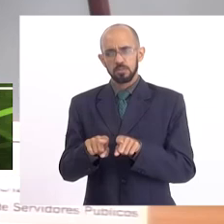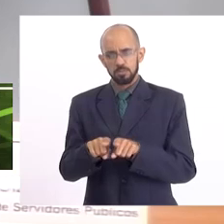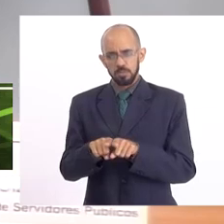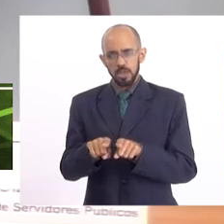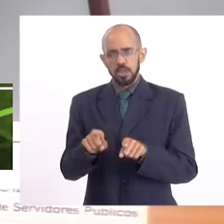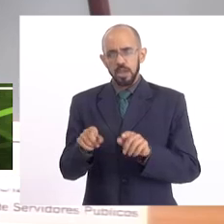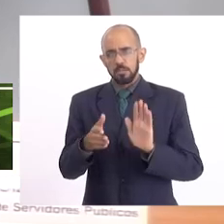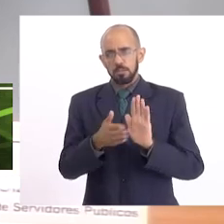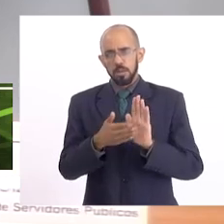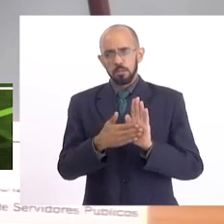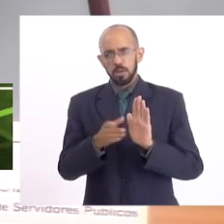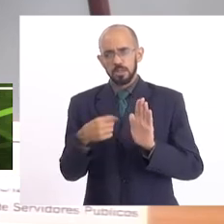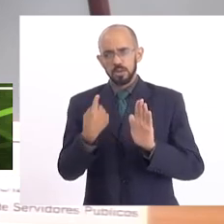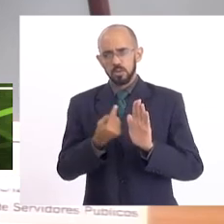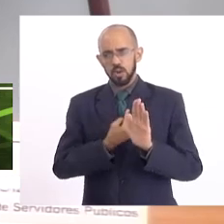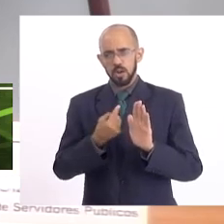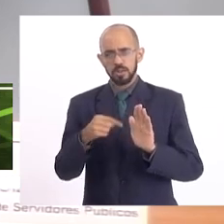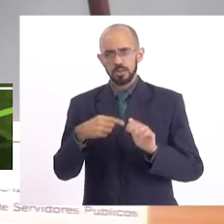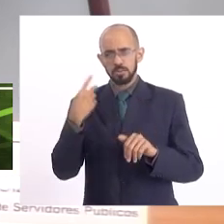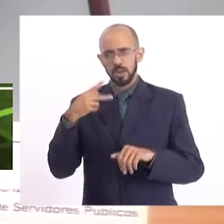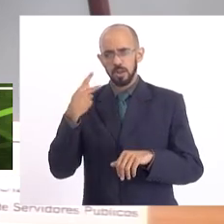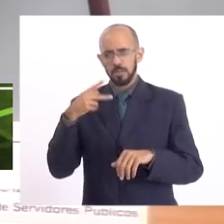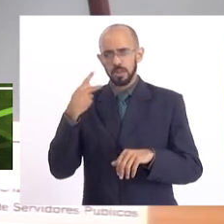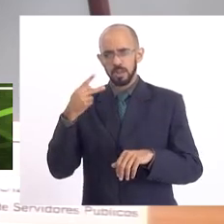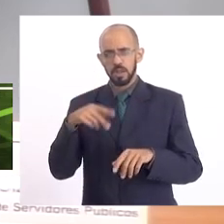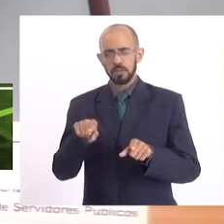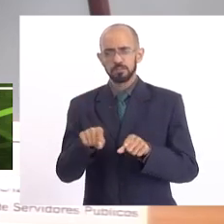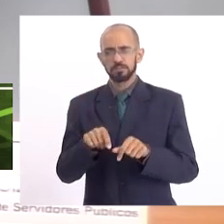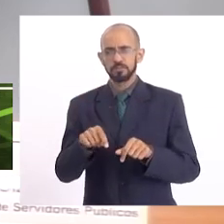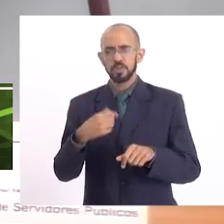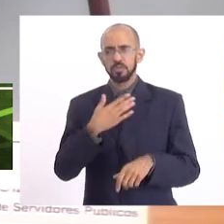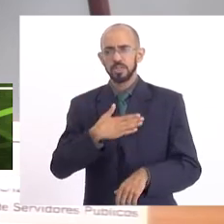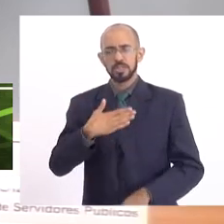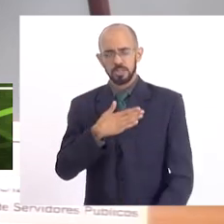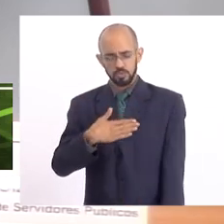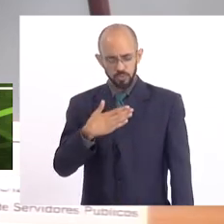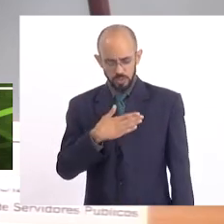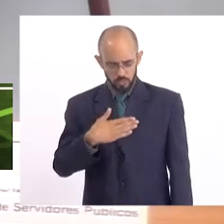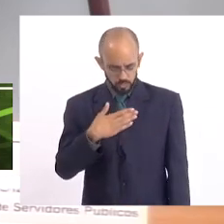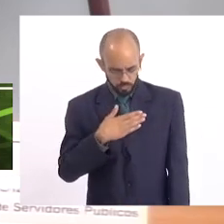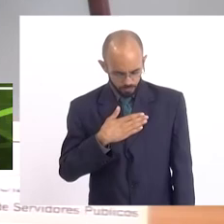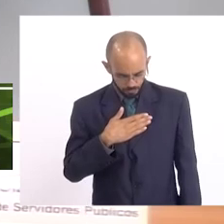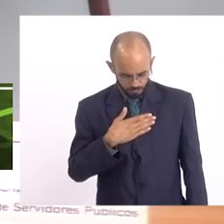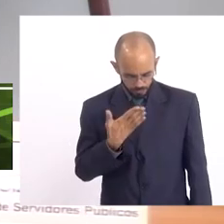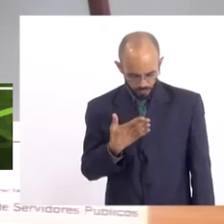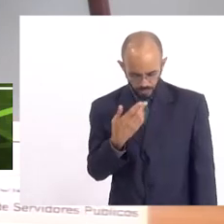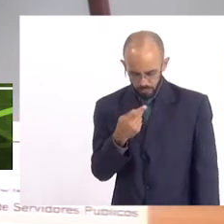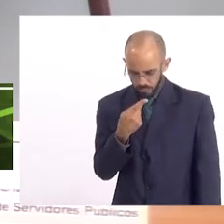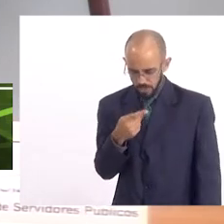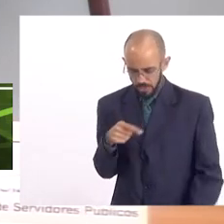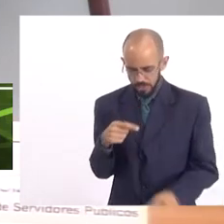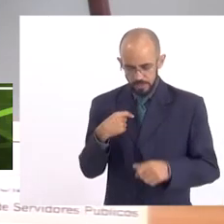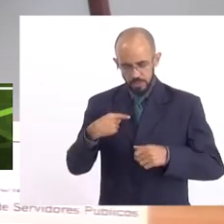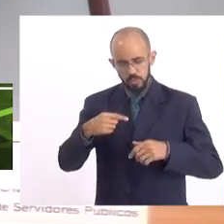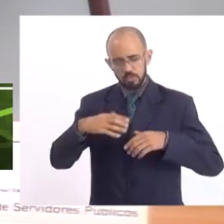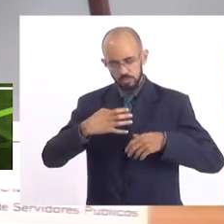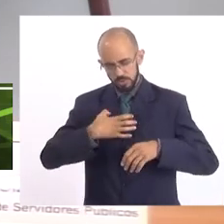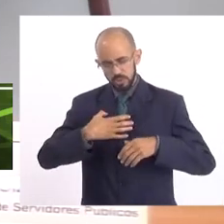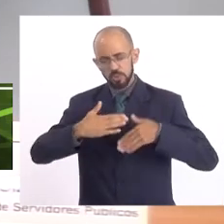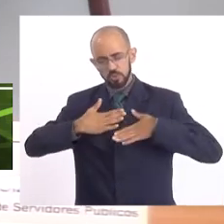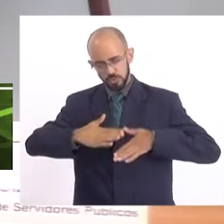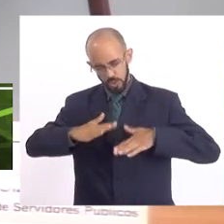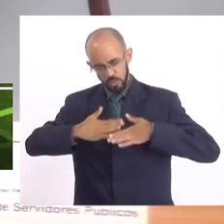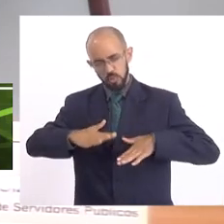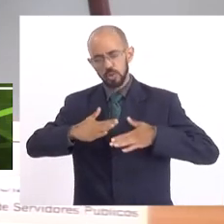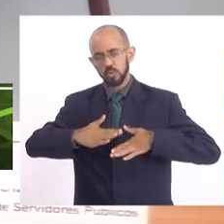nosso, parlamentar, e do governador Cláudio Castro. Eu fiquei muito satisfeito, eu quero dizer que me deu uma tranquilidade muito